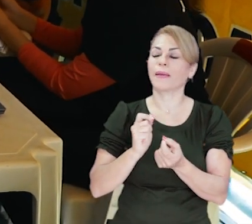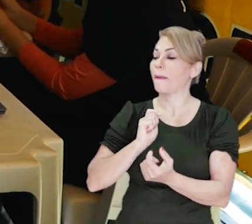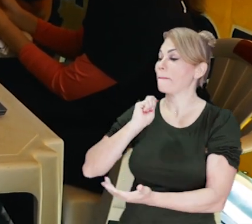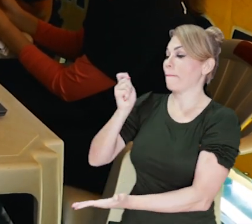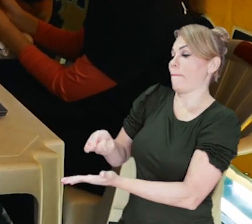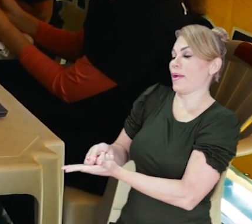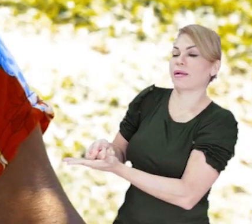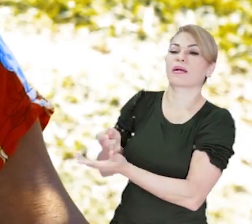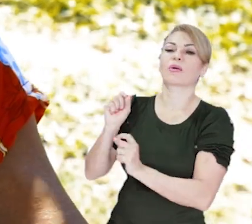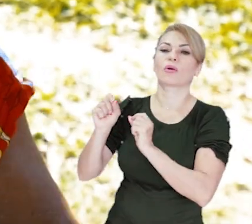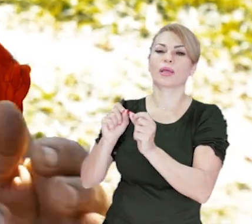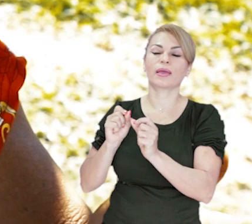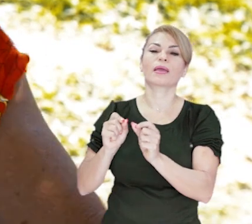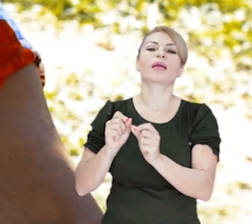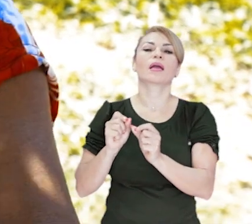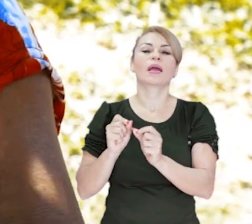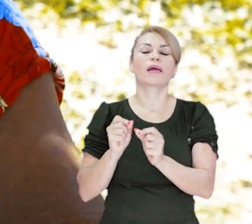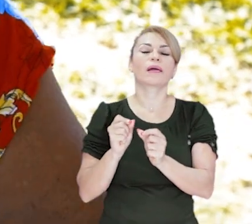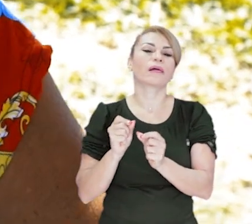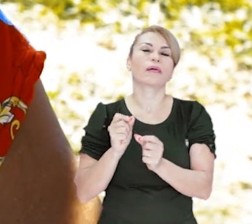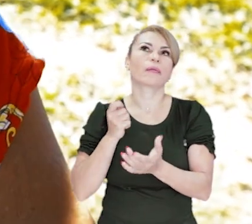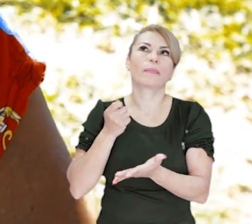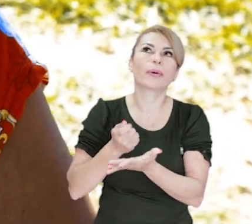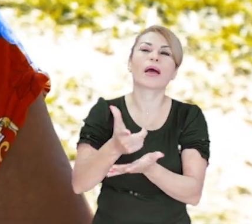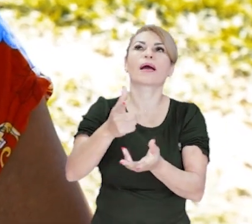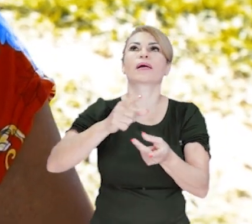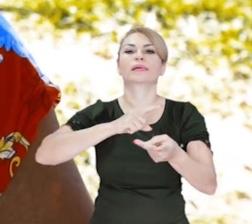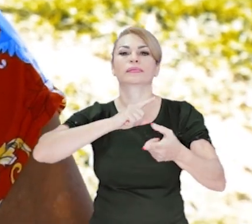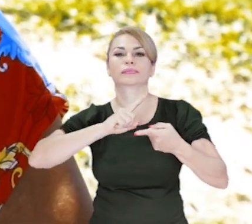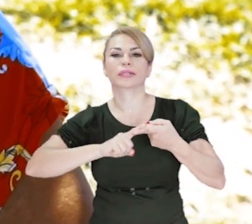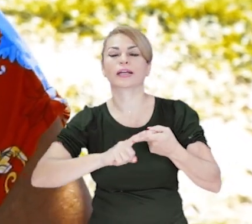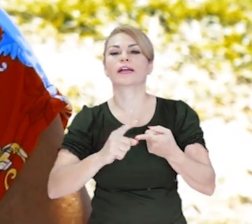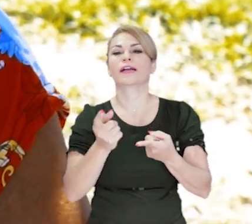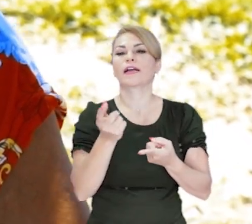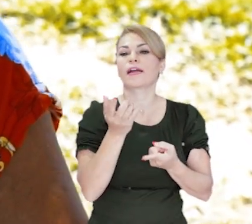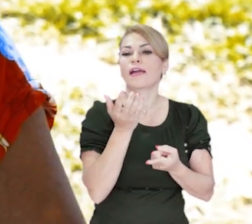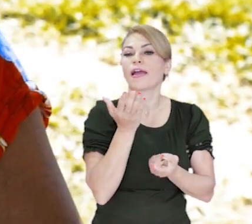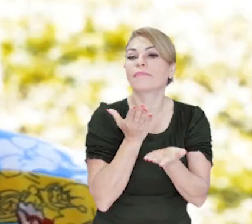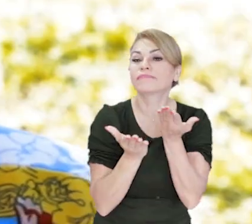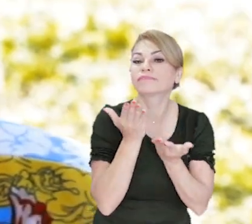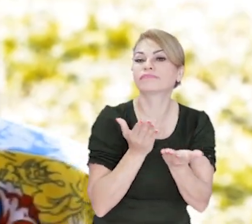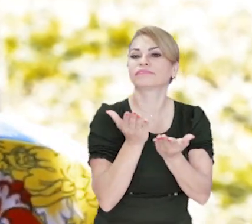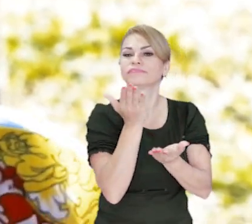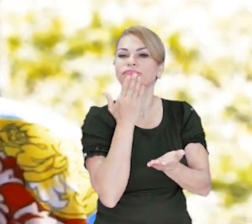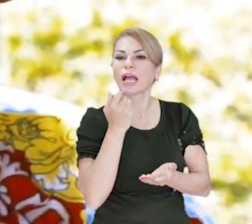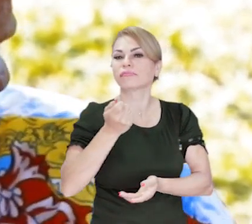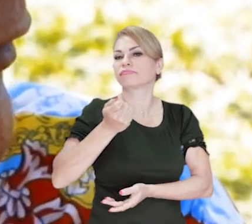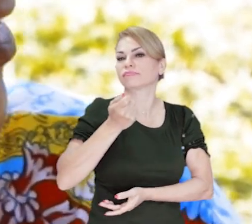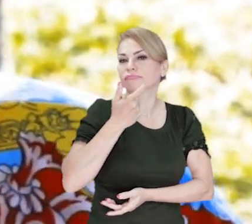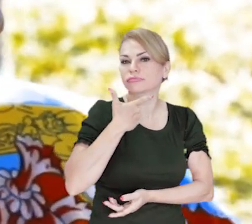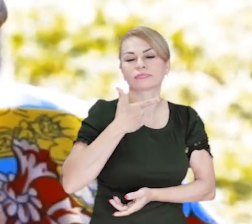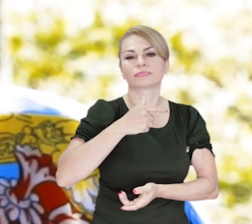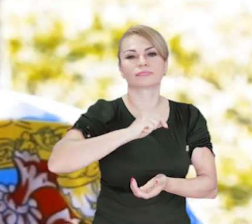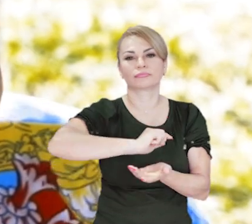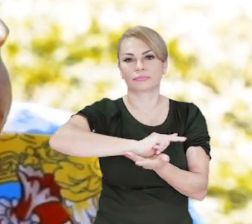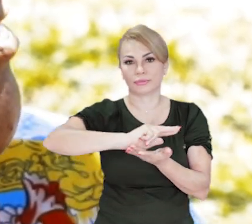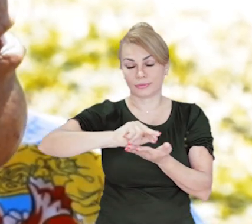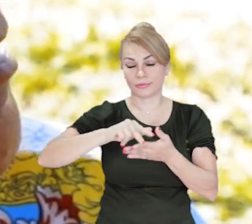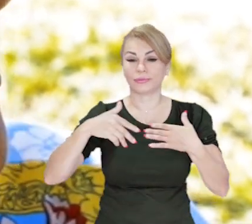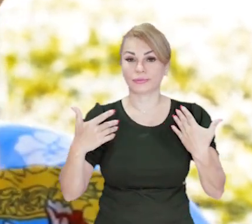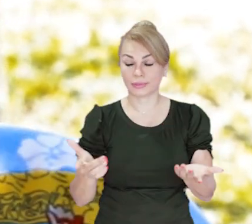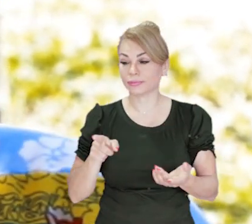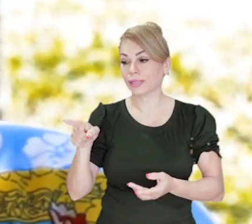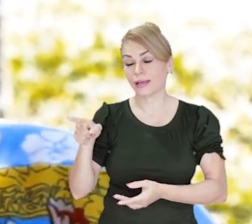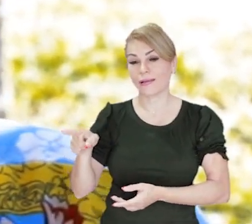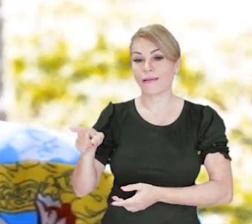é muito mais forte. Com a pandemia de Covid-19, a filha da dona auxiliadora faleceu. Era ela quem recebia o benefício social do